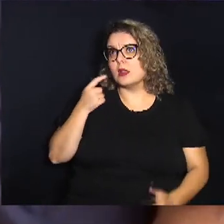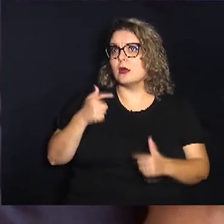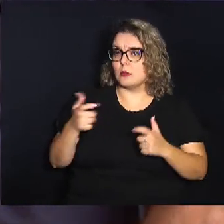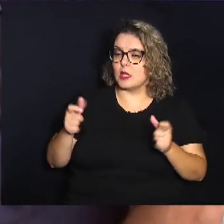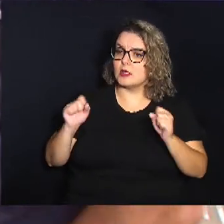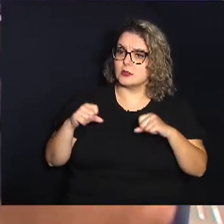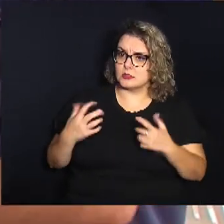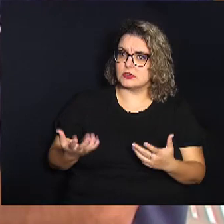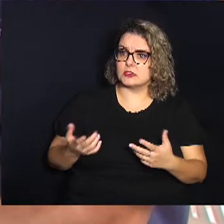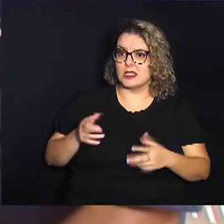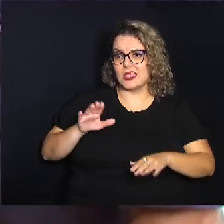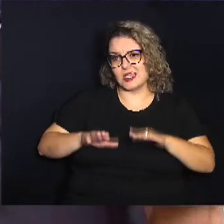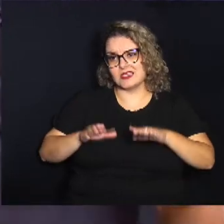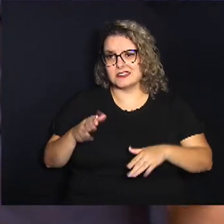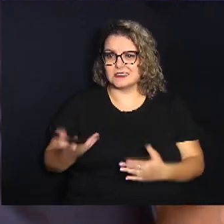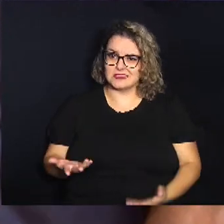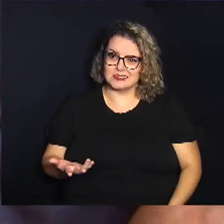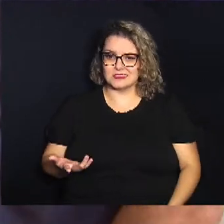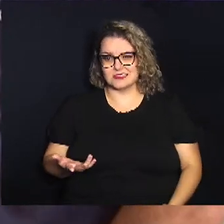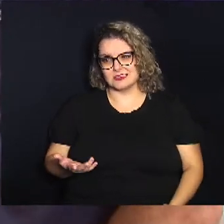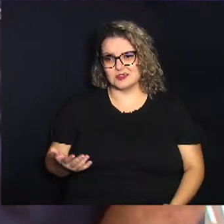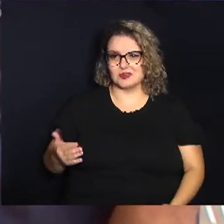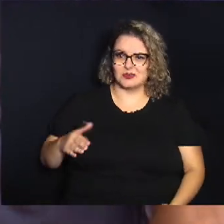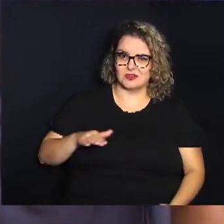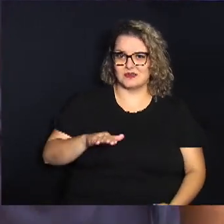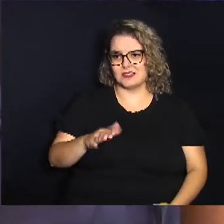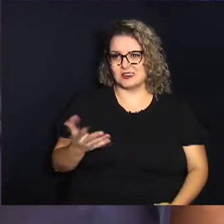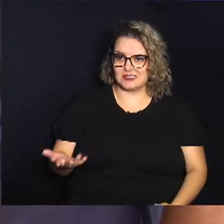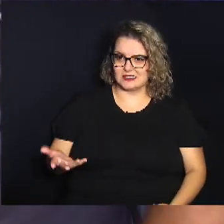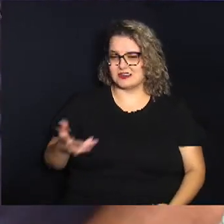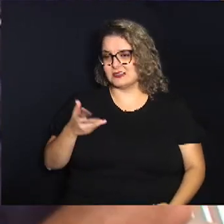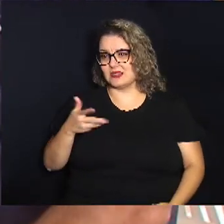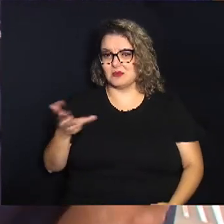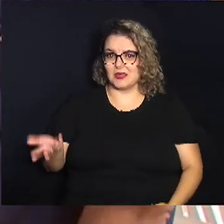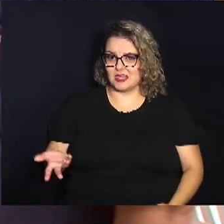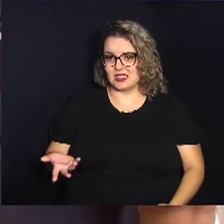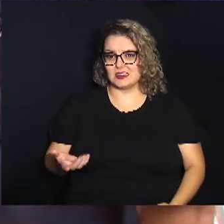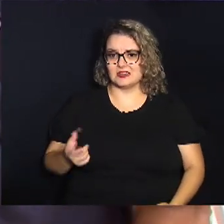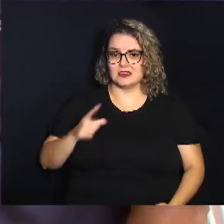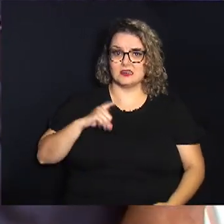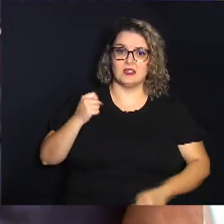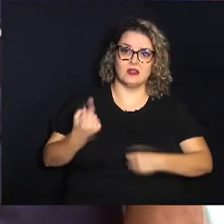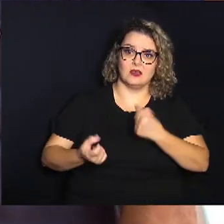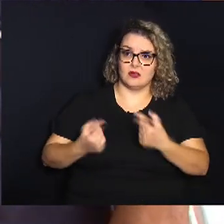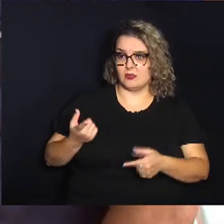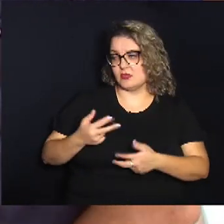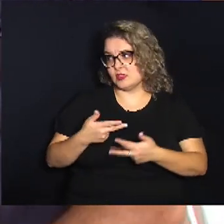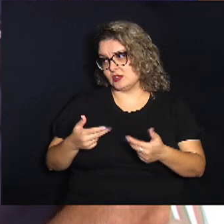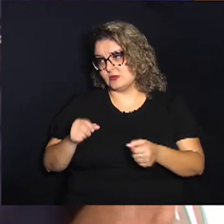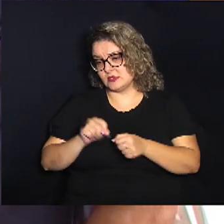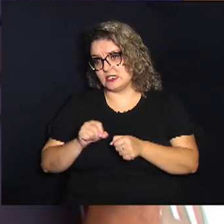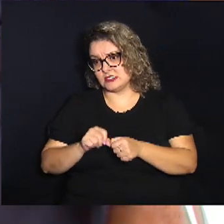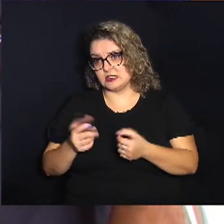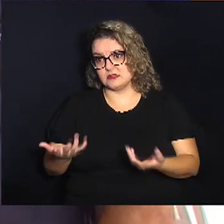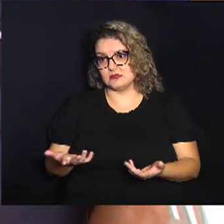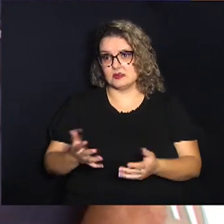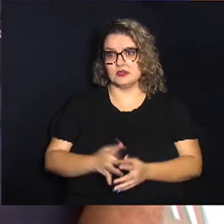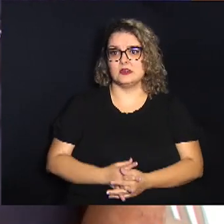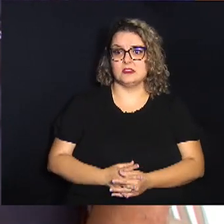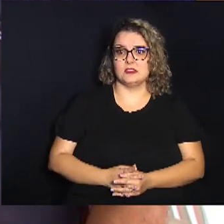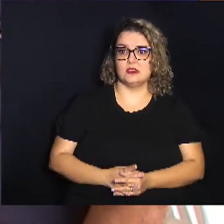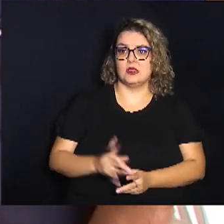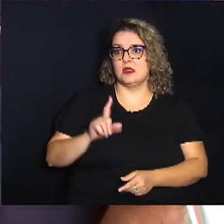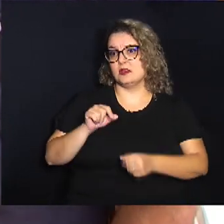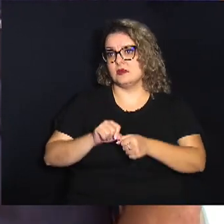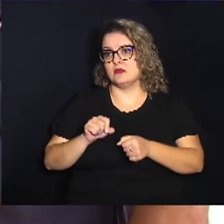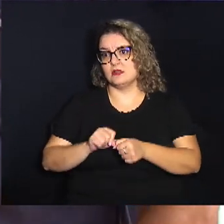muitos às vezes passa um pouco aí na pressa tem outros afazeres aí acaba não fazendo